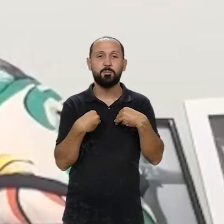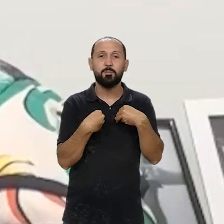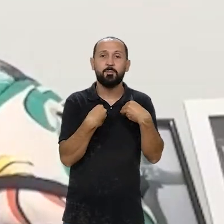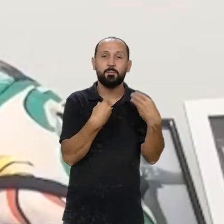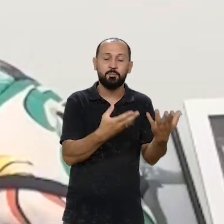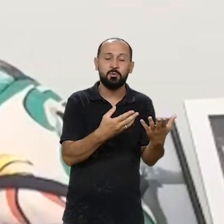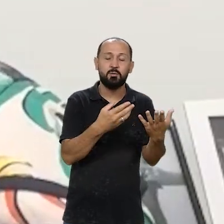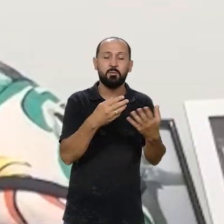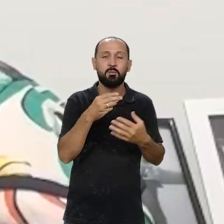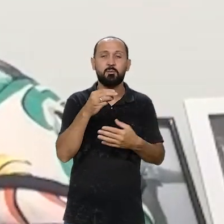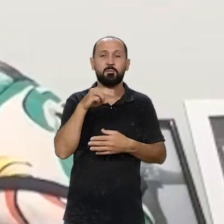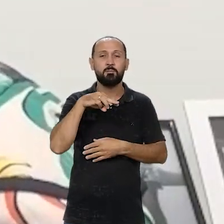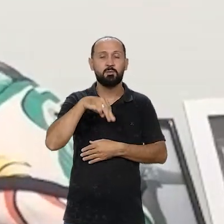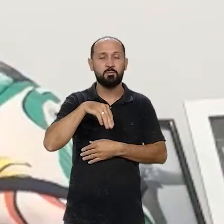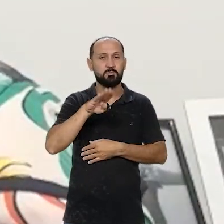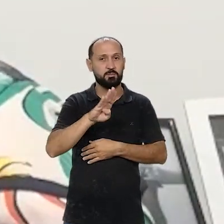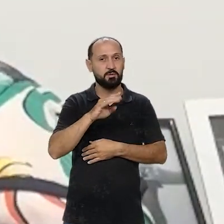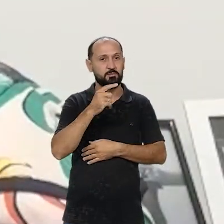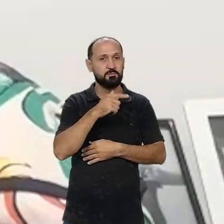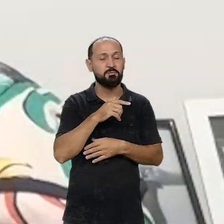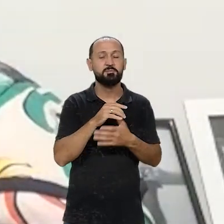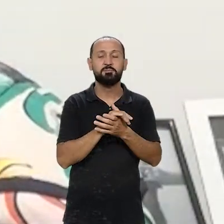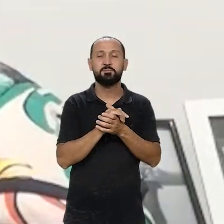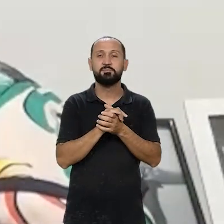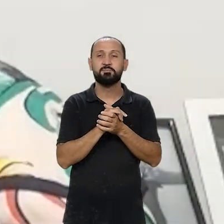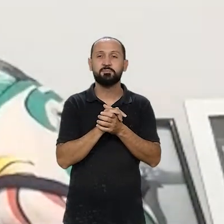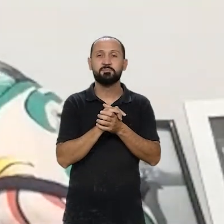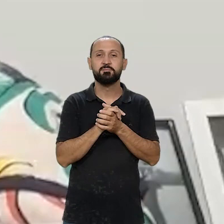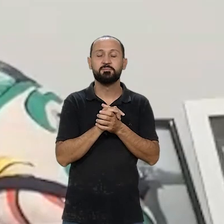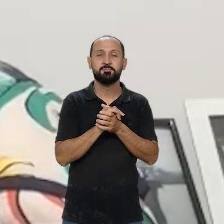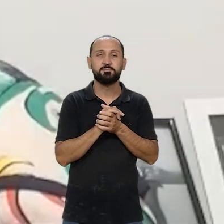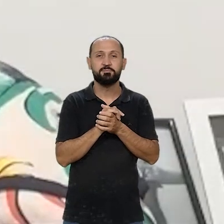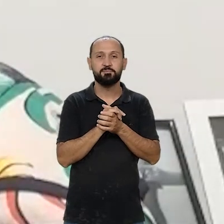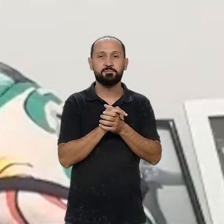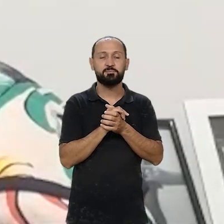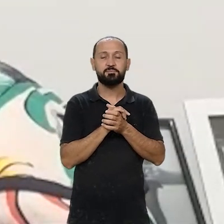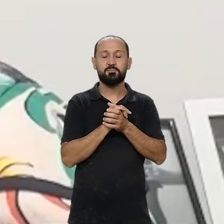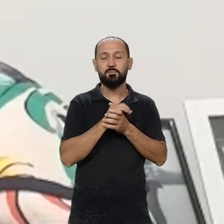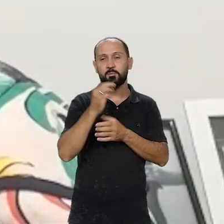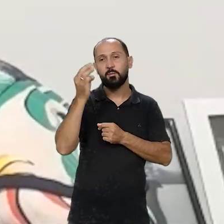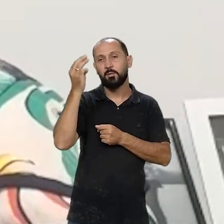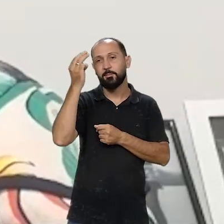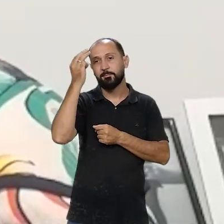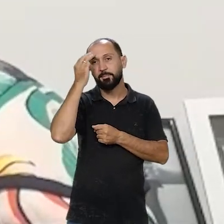de presentear e homenagear o Manuel nos seus 90 anos, com